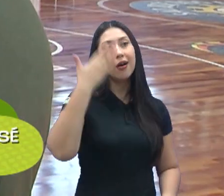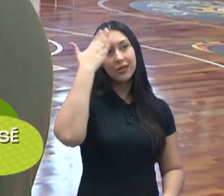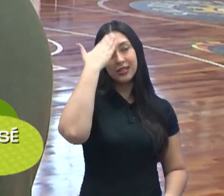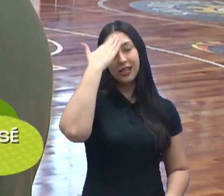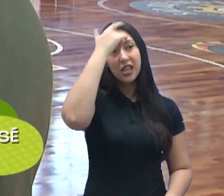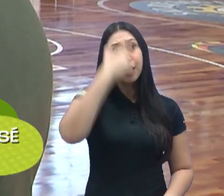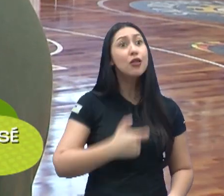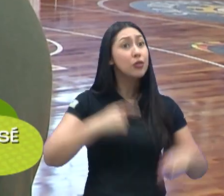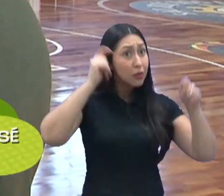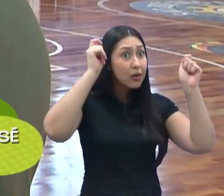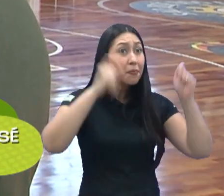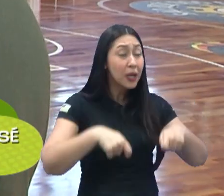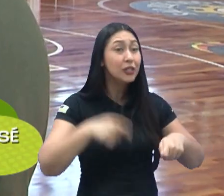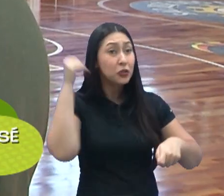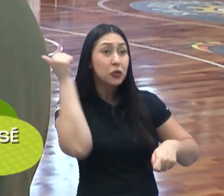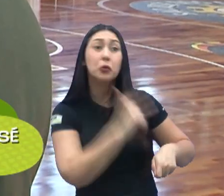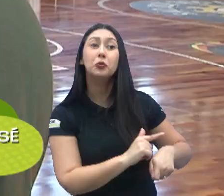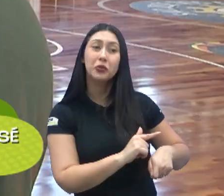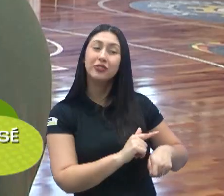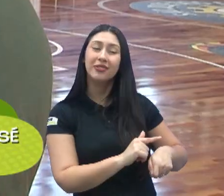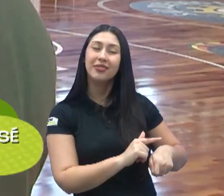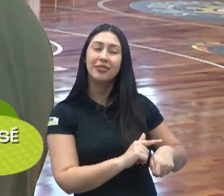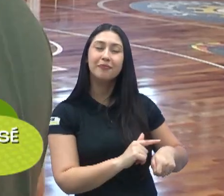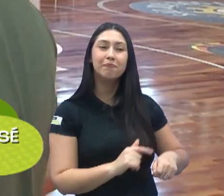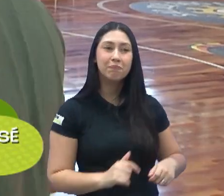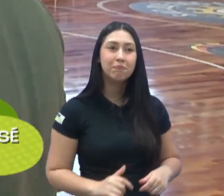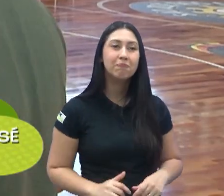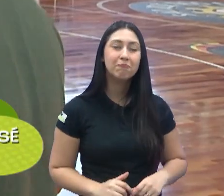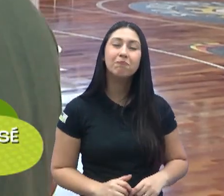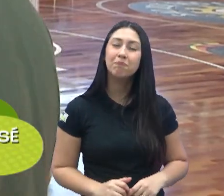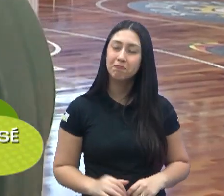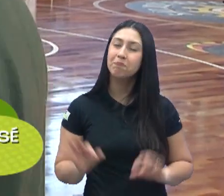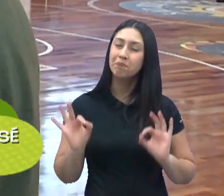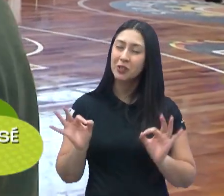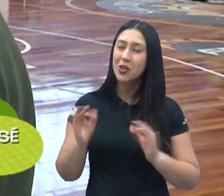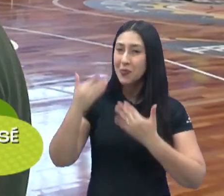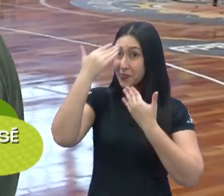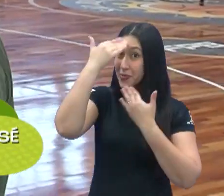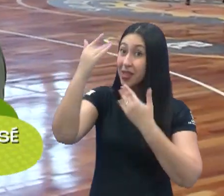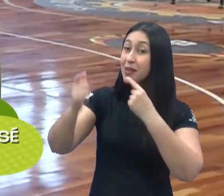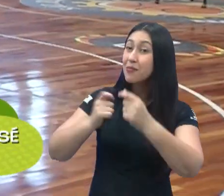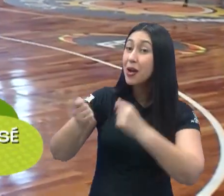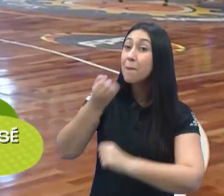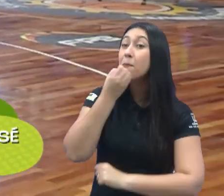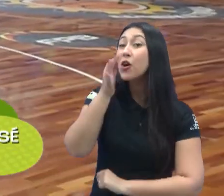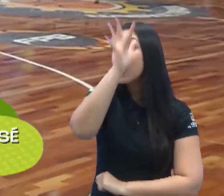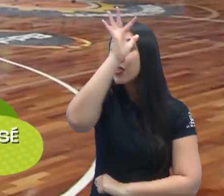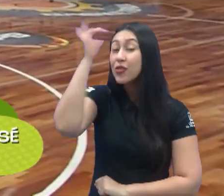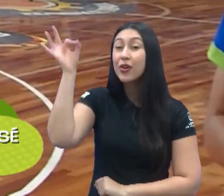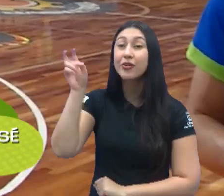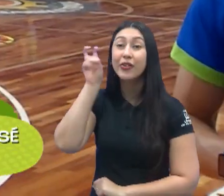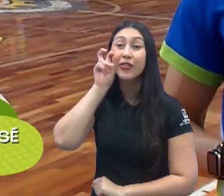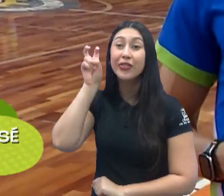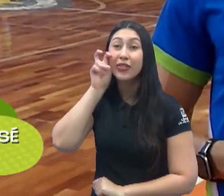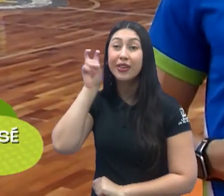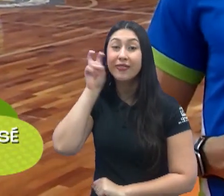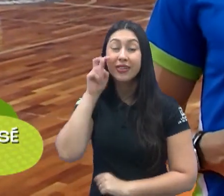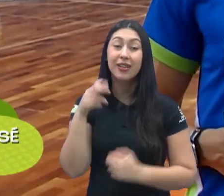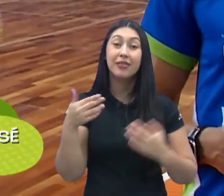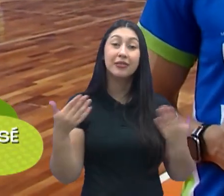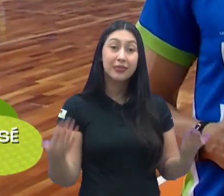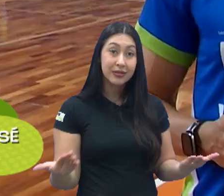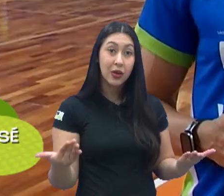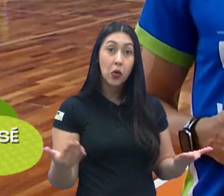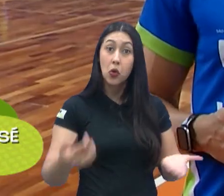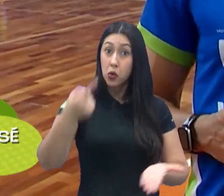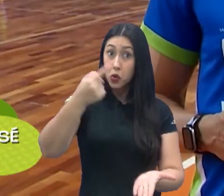condição para conseguir resolver esses problemas para a equipe. Tá certo, Davi. Obrigado pela entrevista. Boa sorte no jogo de quinta-feira. Tá aí, então, Vieira,